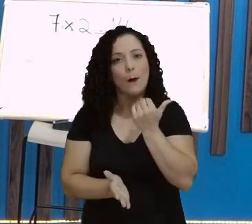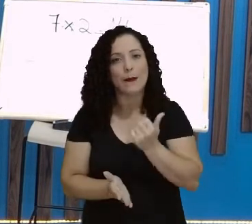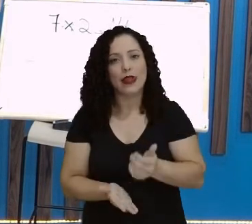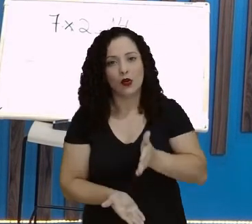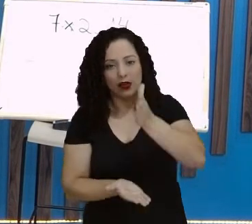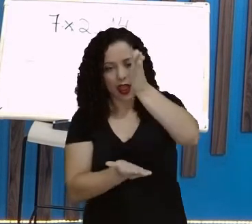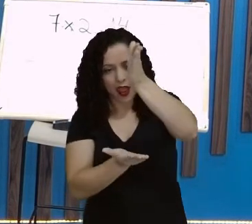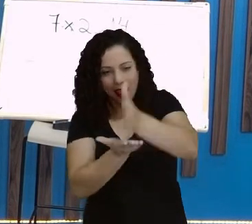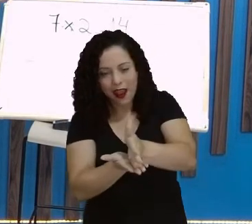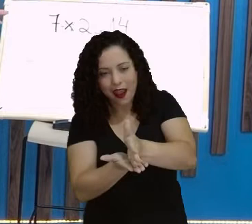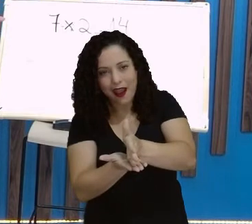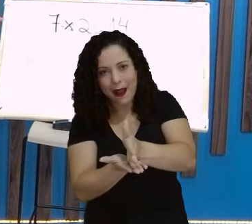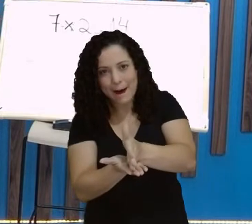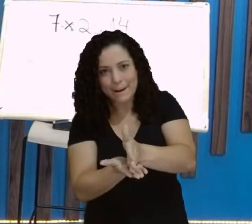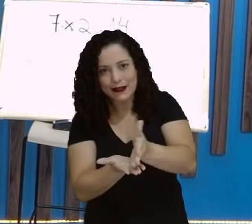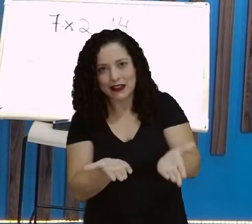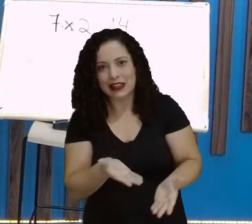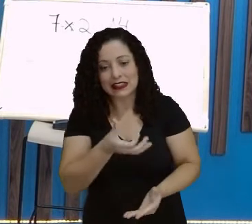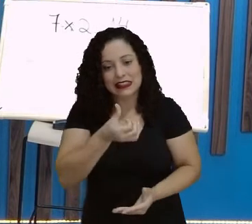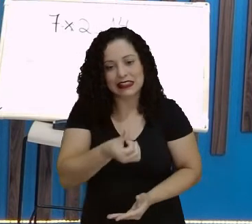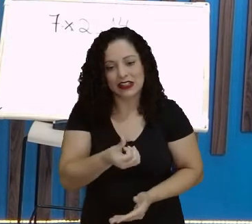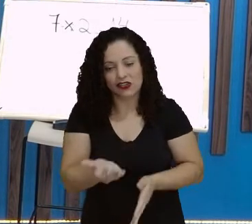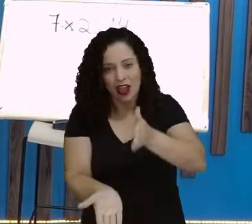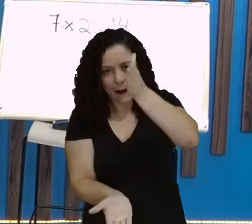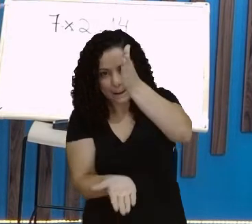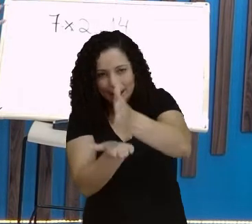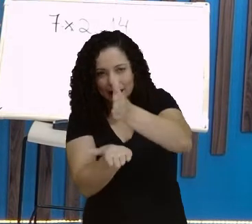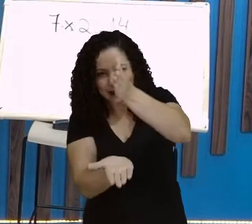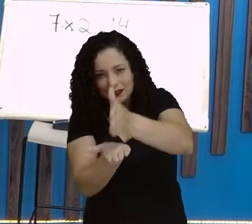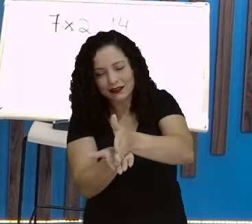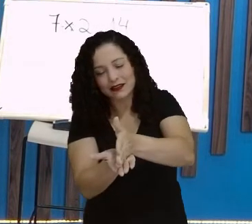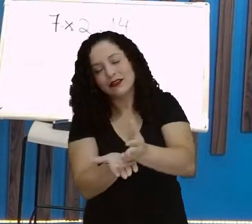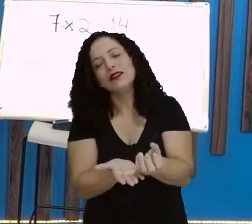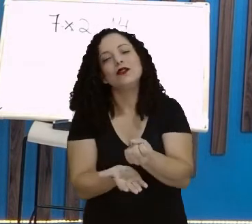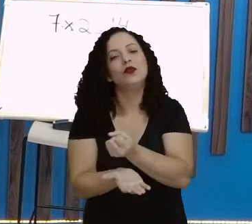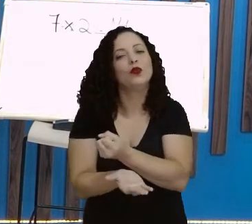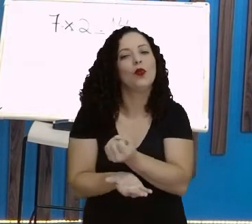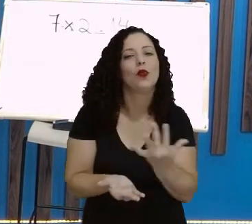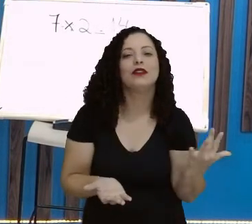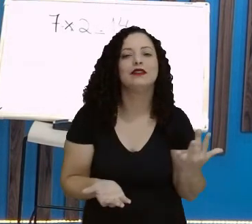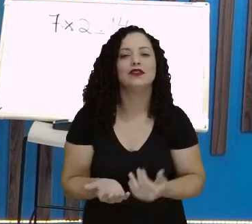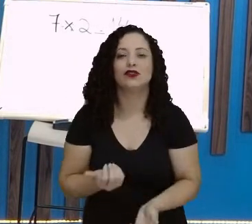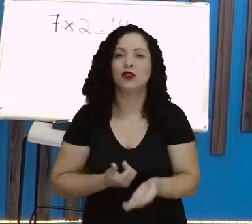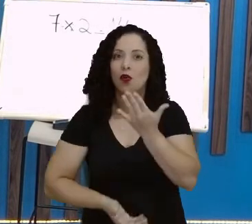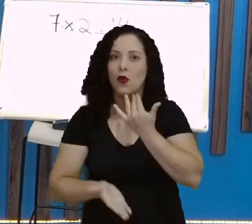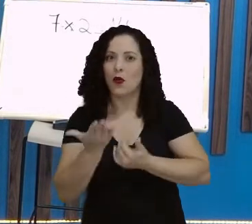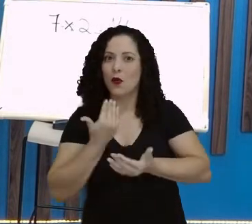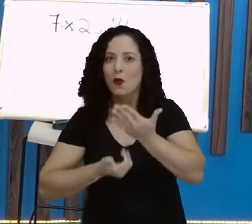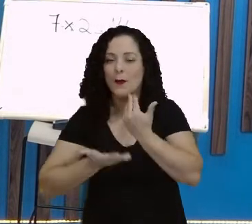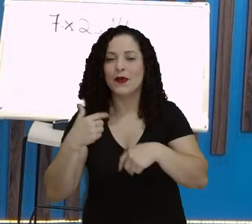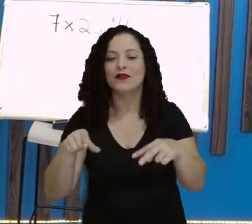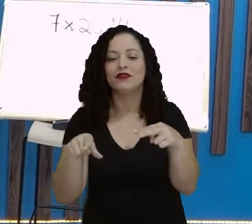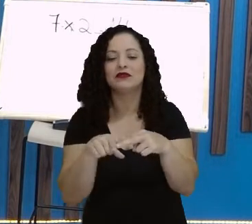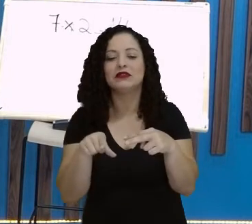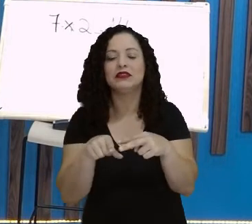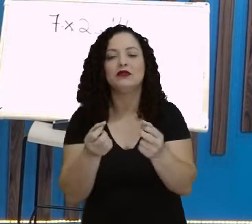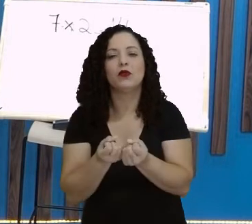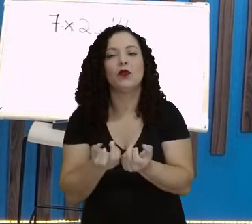desse todo, que são 6 fatias, quantas fatias ele comeu? A gente precisa fazer o que